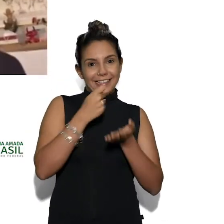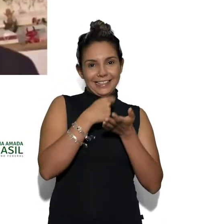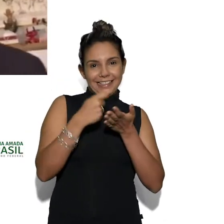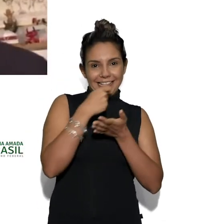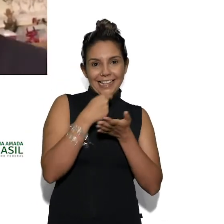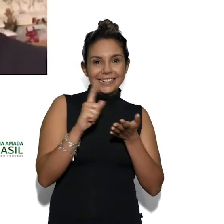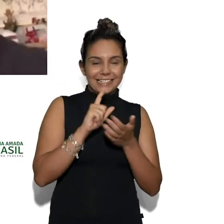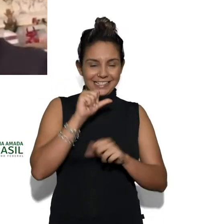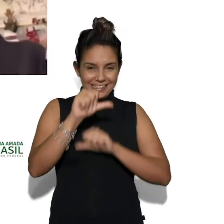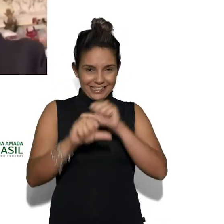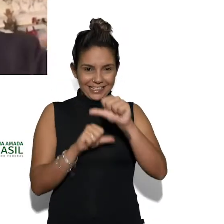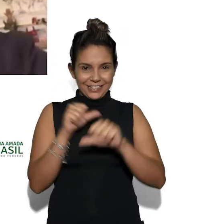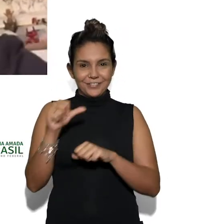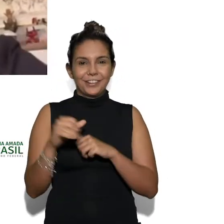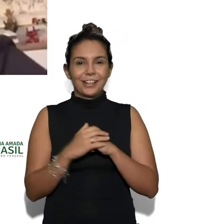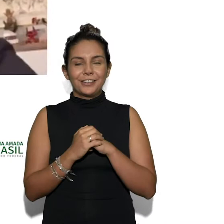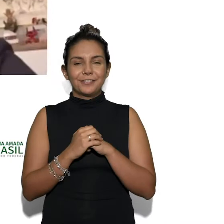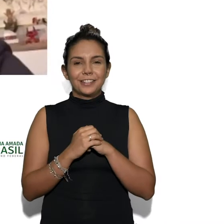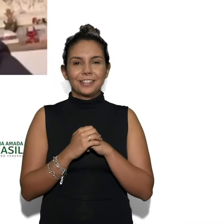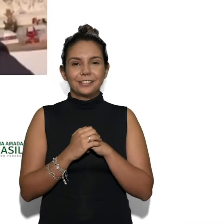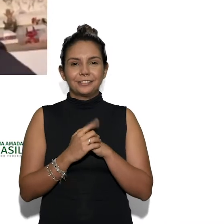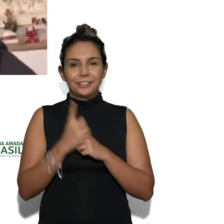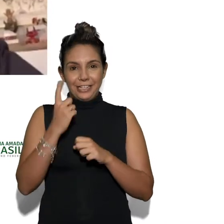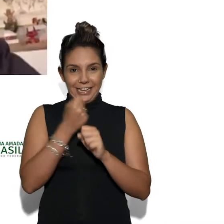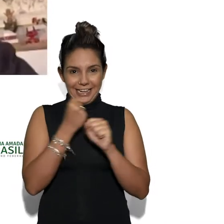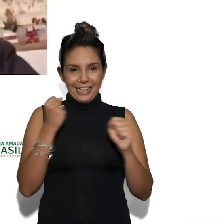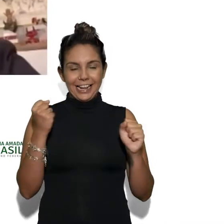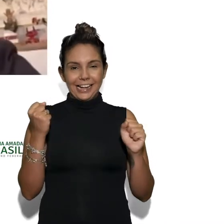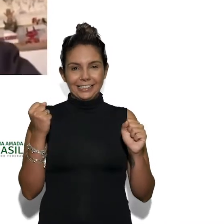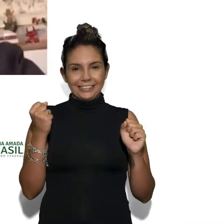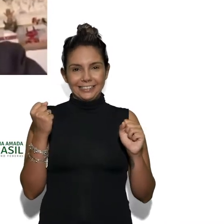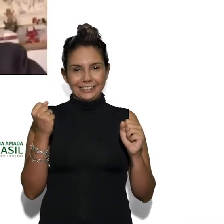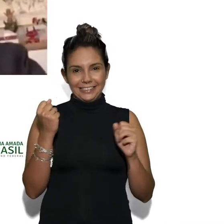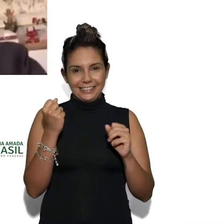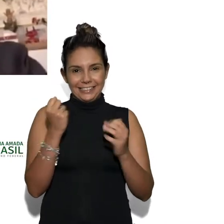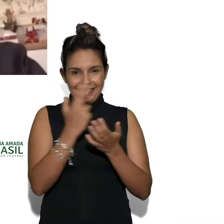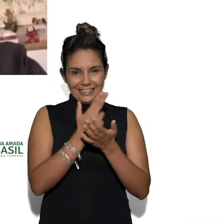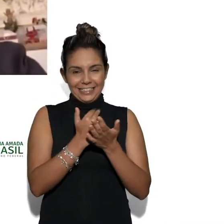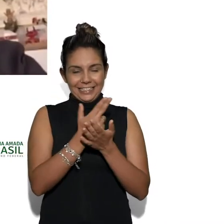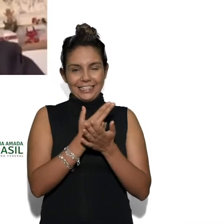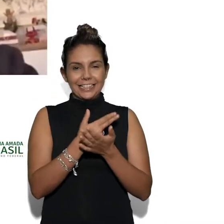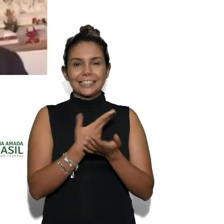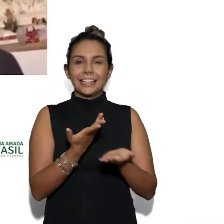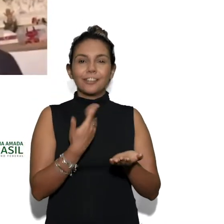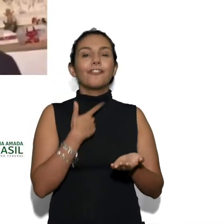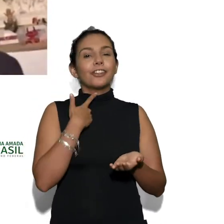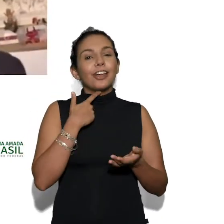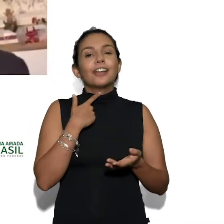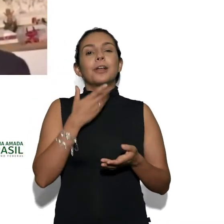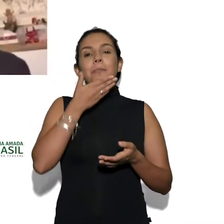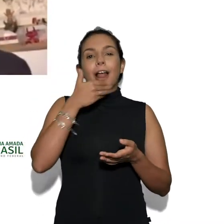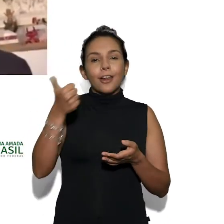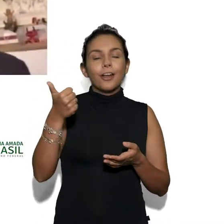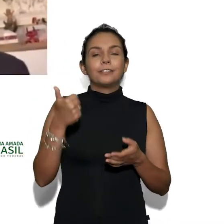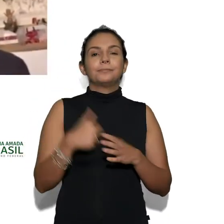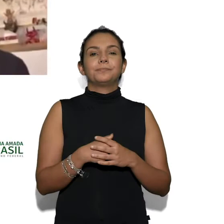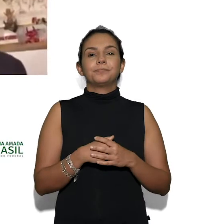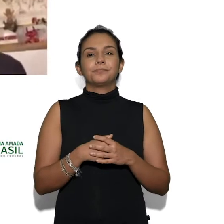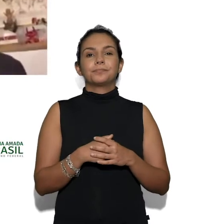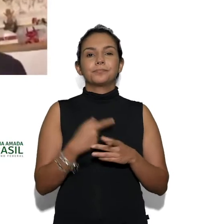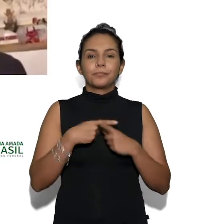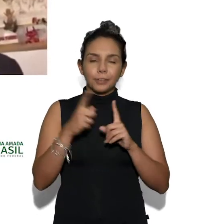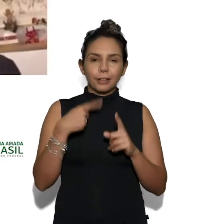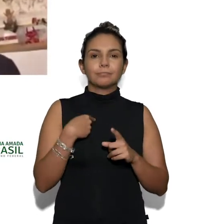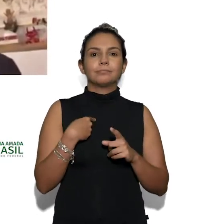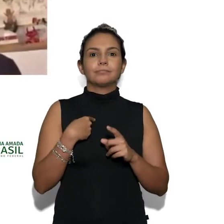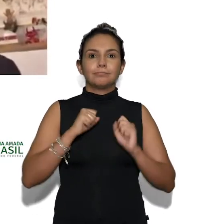eu me transforme num grande artista plástico. Isso, eu lamento não ser melhor artista plástico, mas olha, eu ofereci o